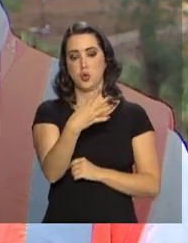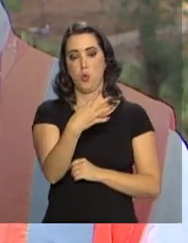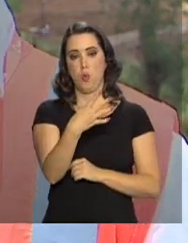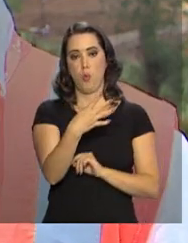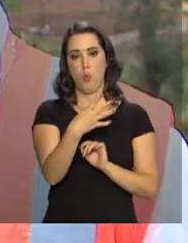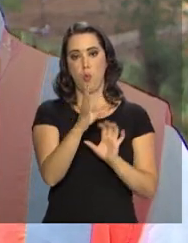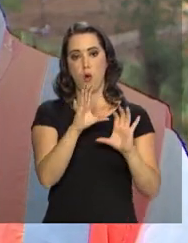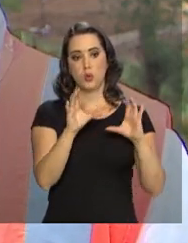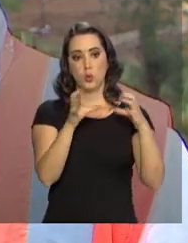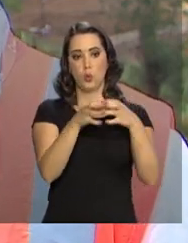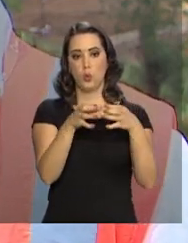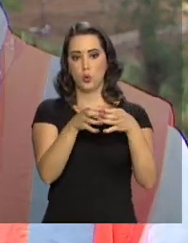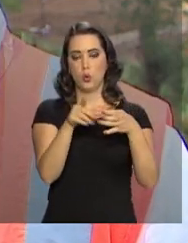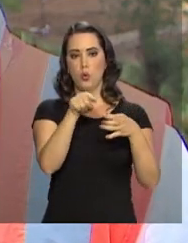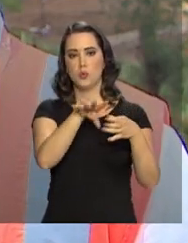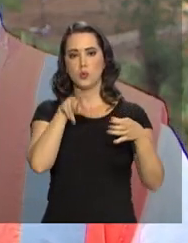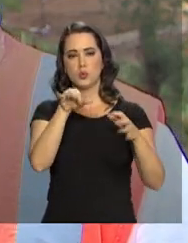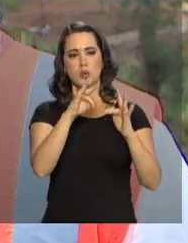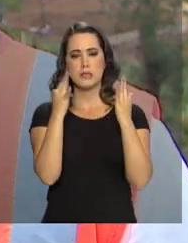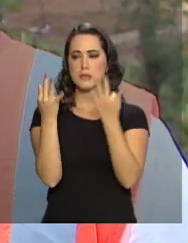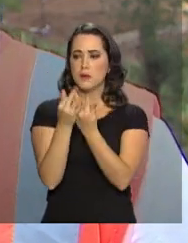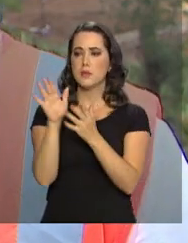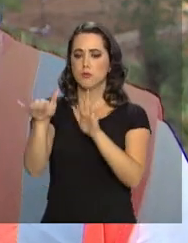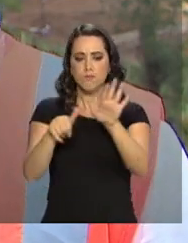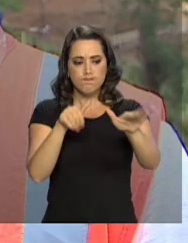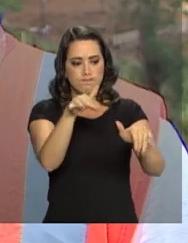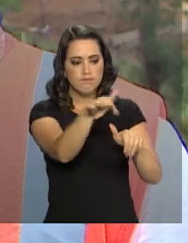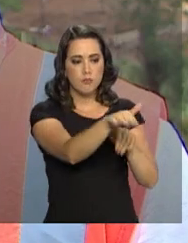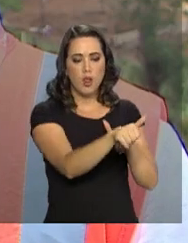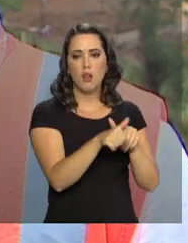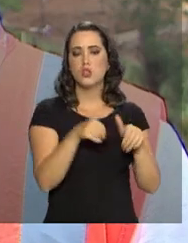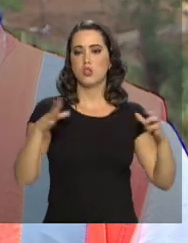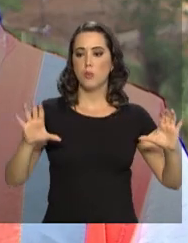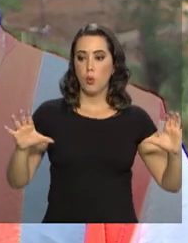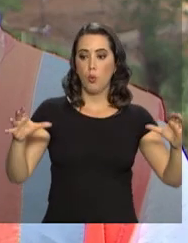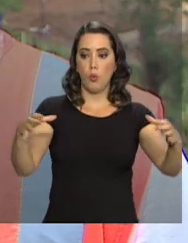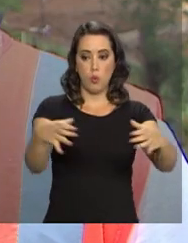com todas as famílias de Bento Rodrigues, com